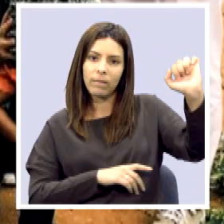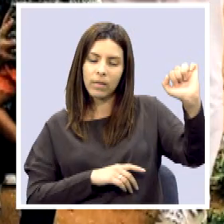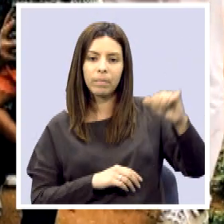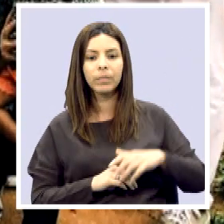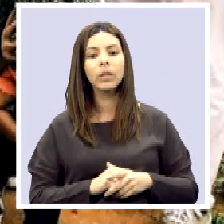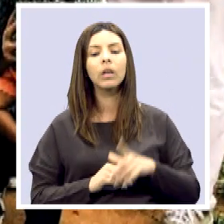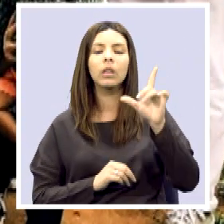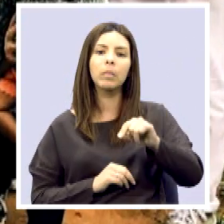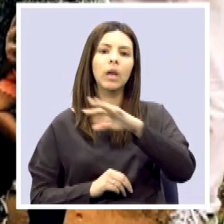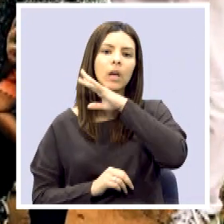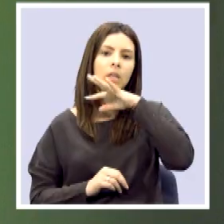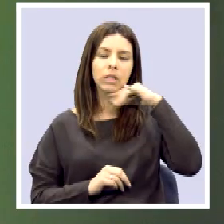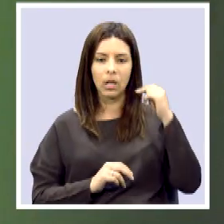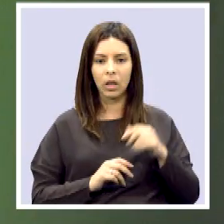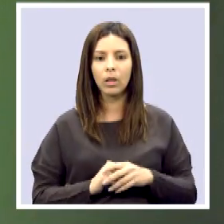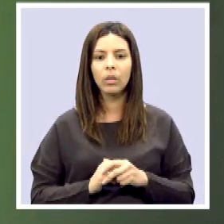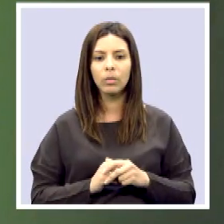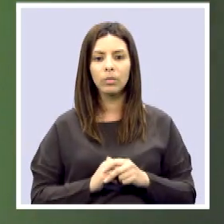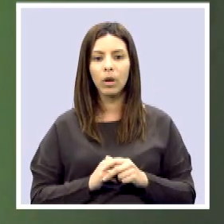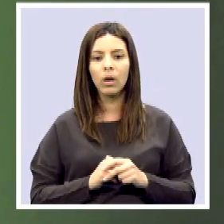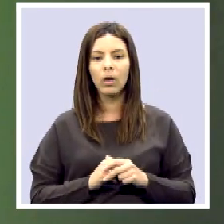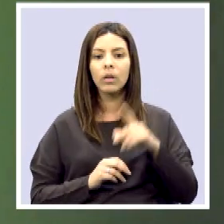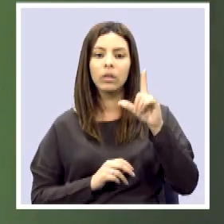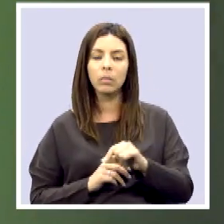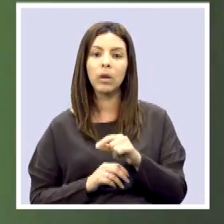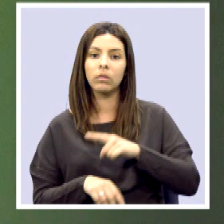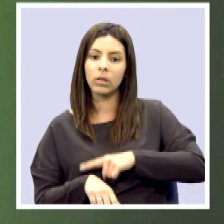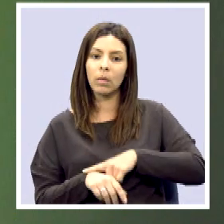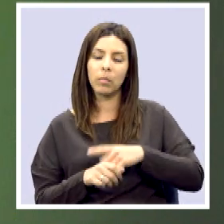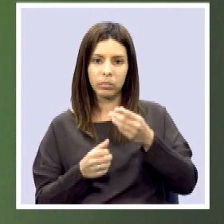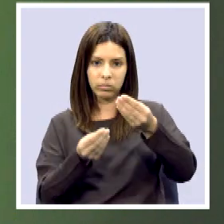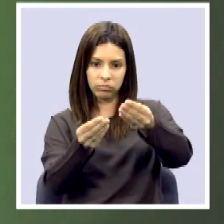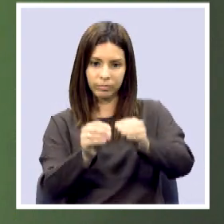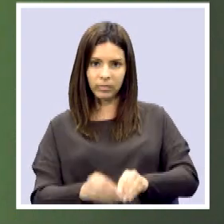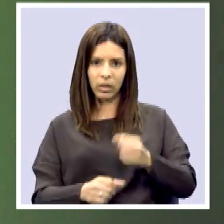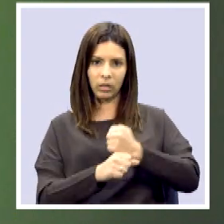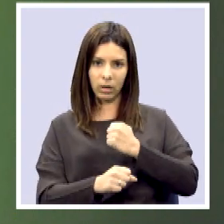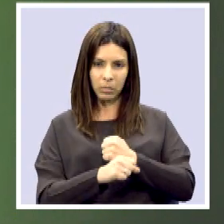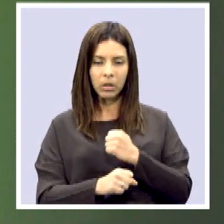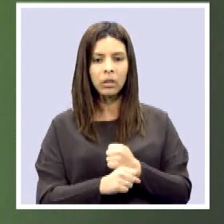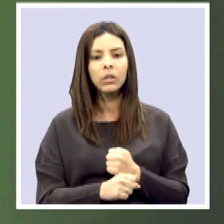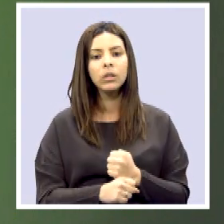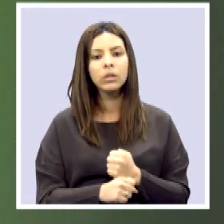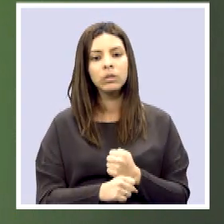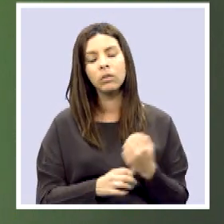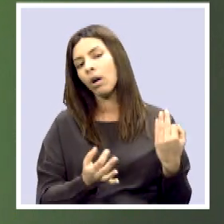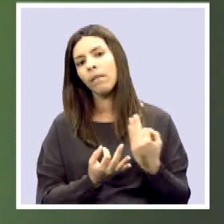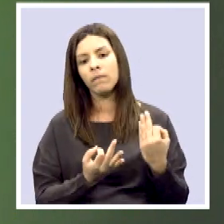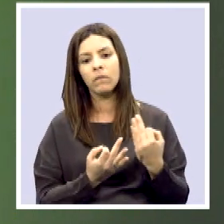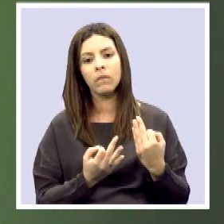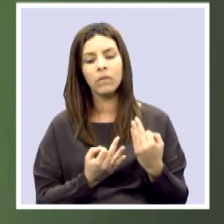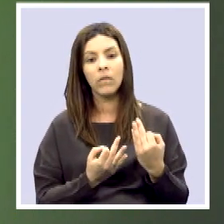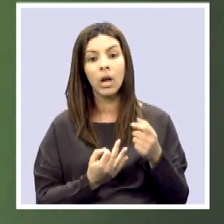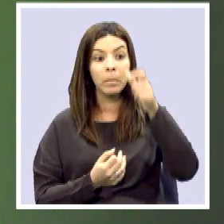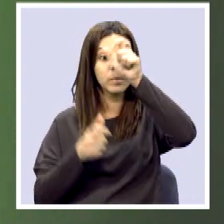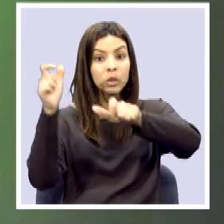Um outro momento mais engraçado, por exemplo, e durante o simpósio e durante a altura do trabalho, foi a